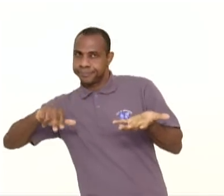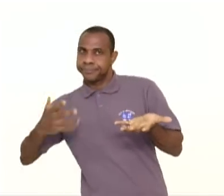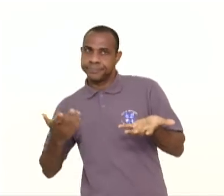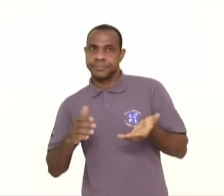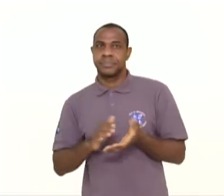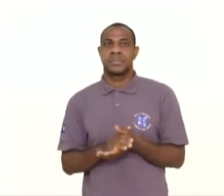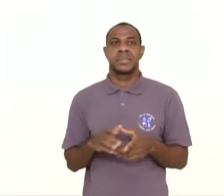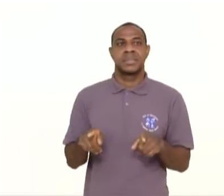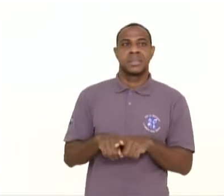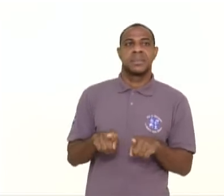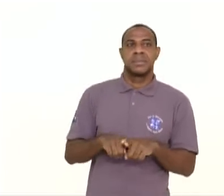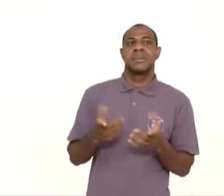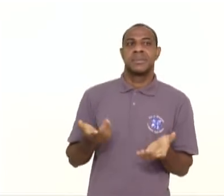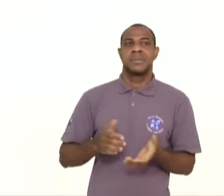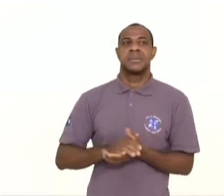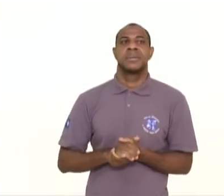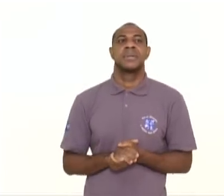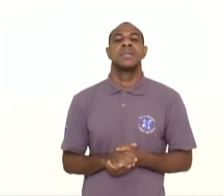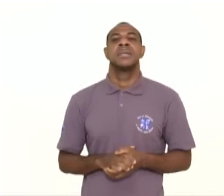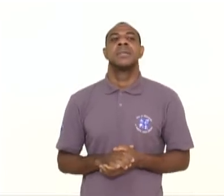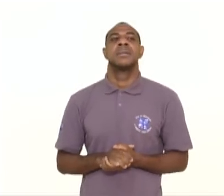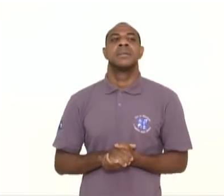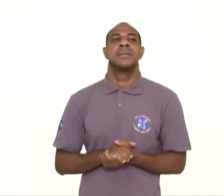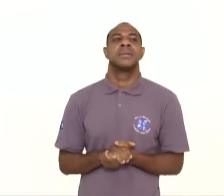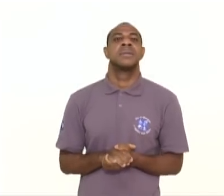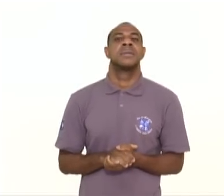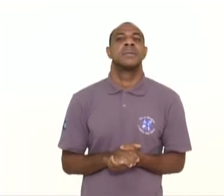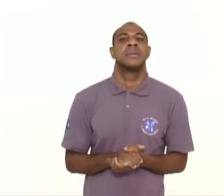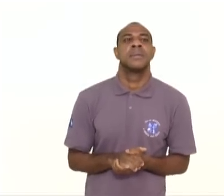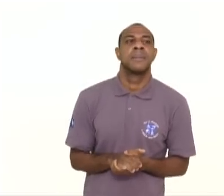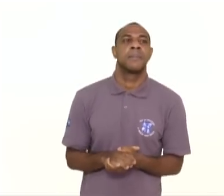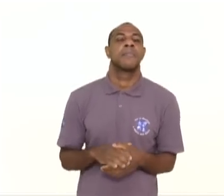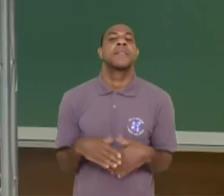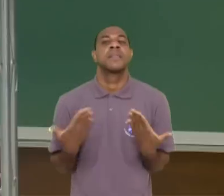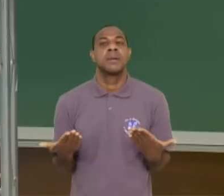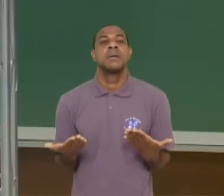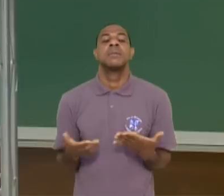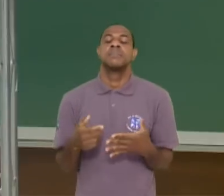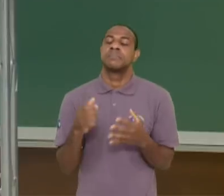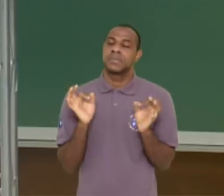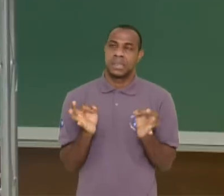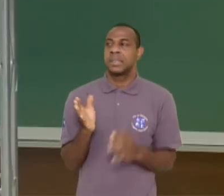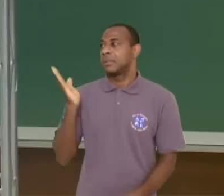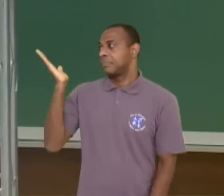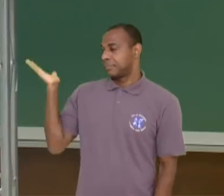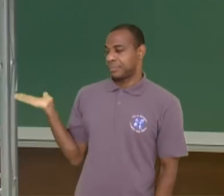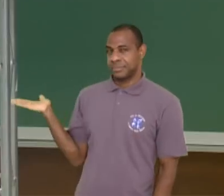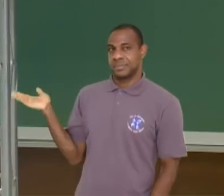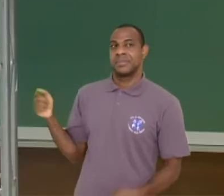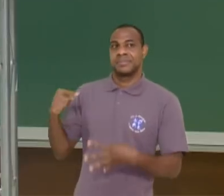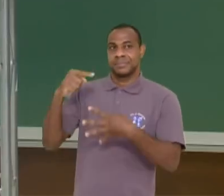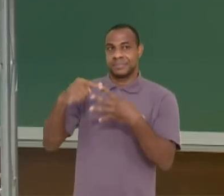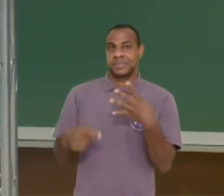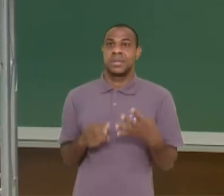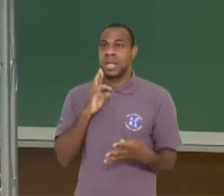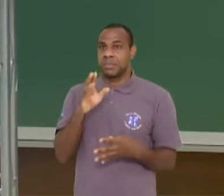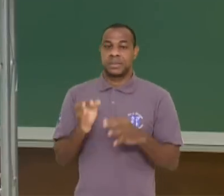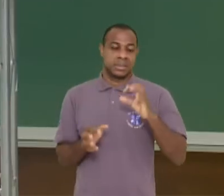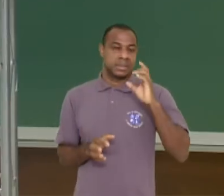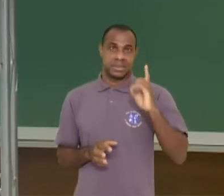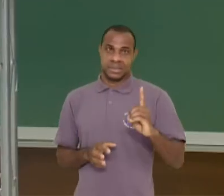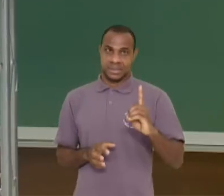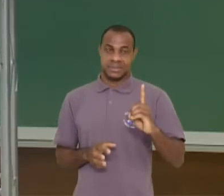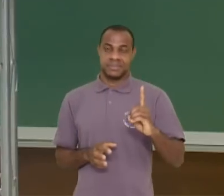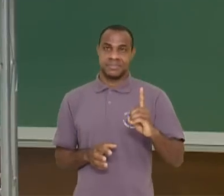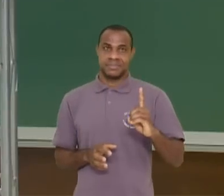Utilização expressiva intencional do movimento, mas situações cotidianas. Todas, então, esses objetivos elencados estão corretos.